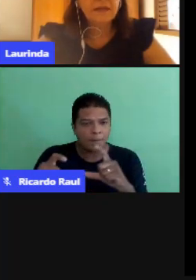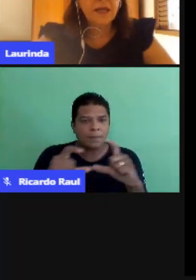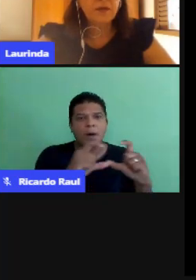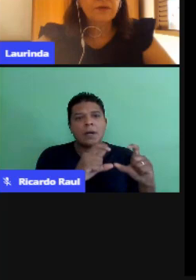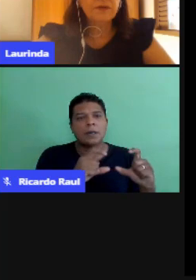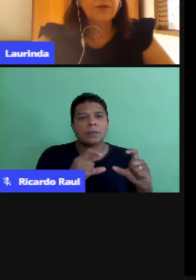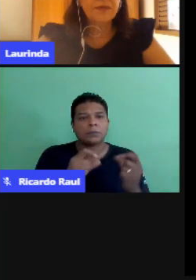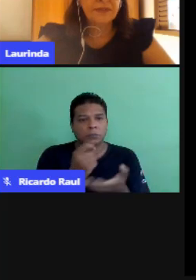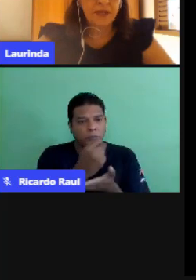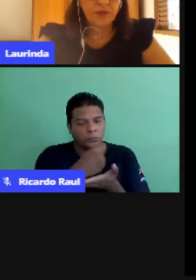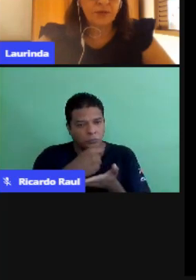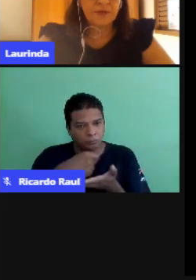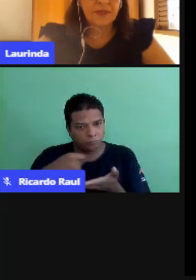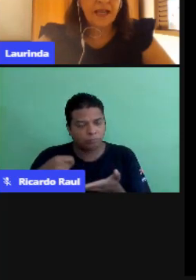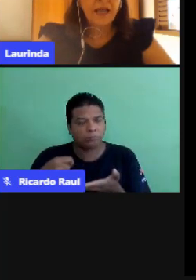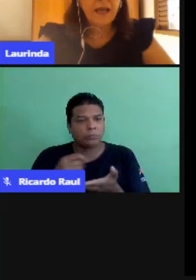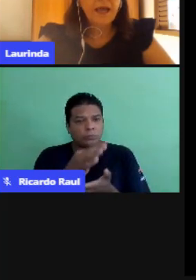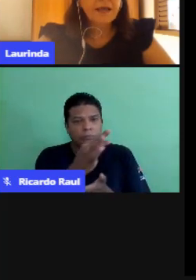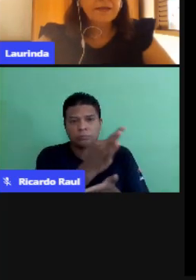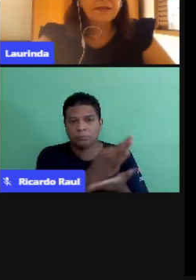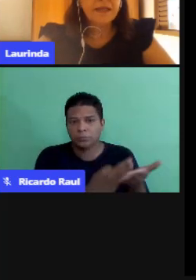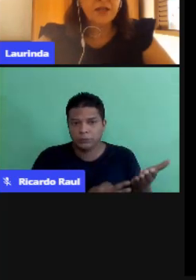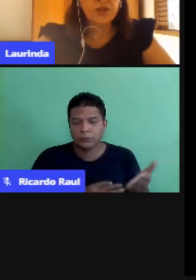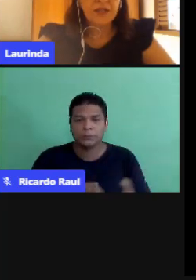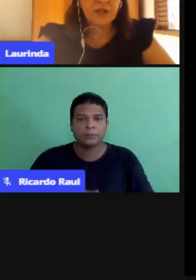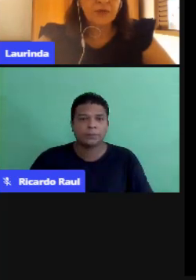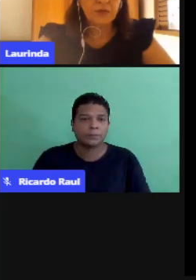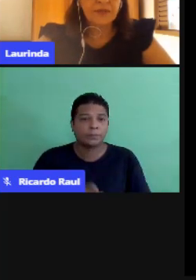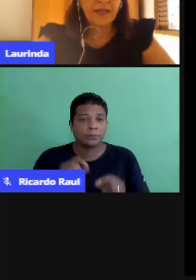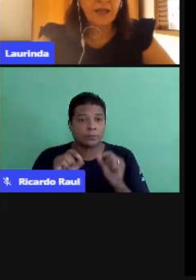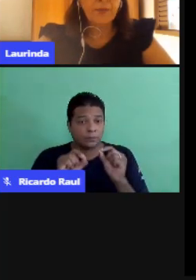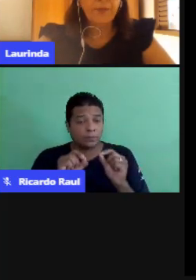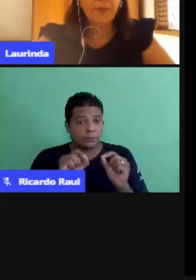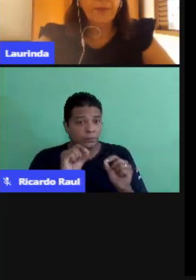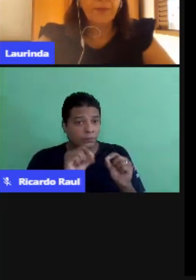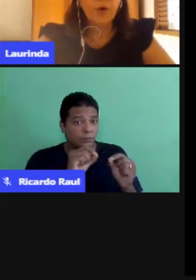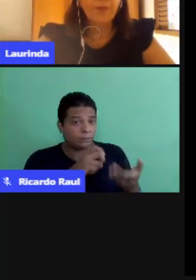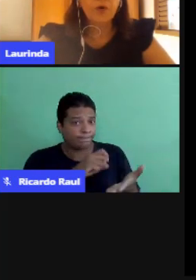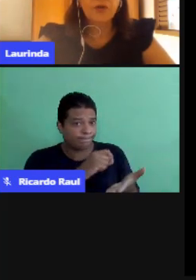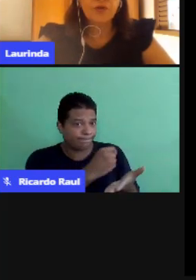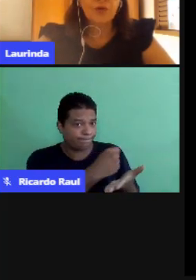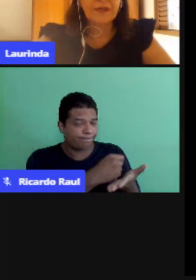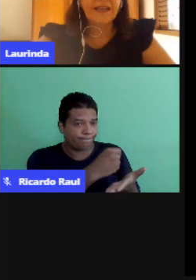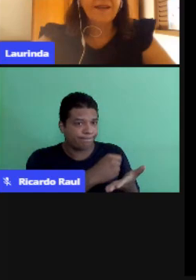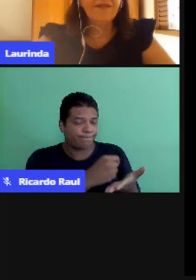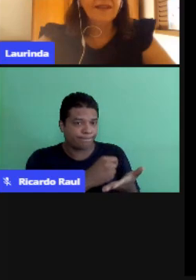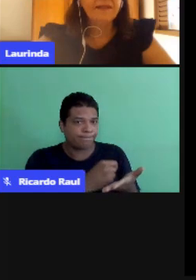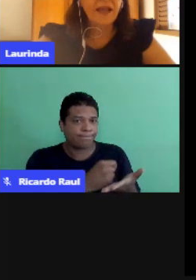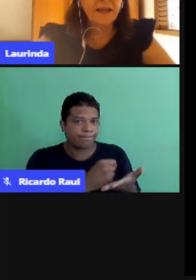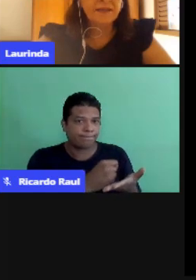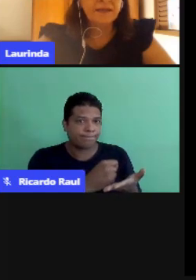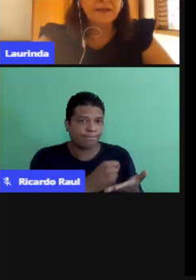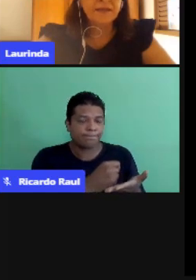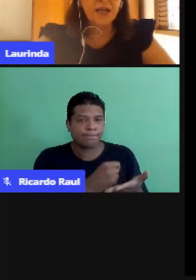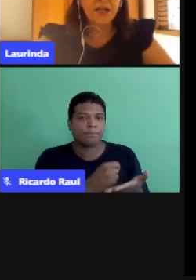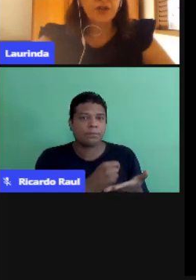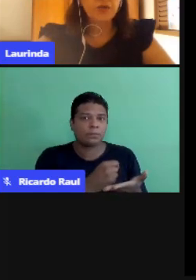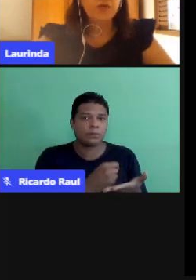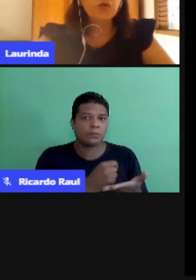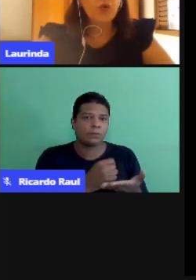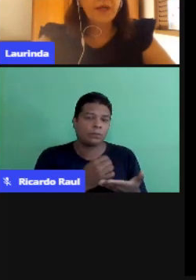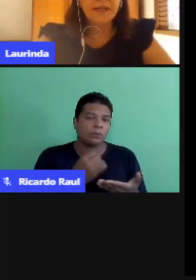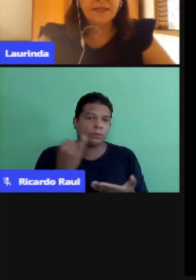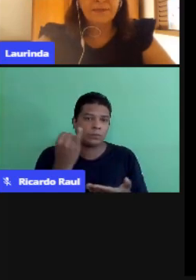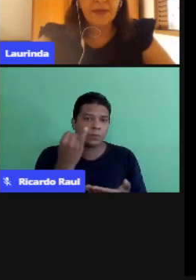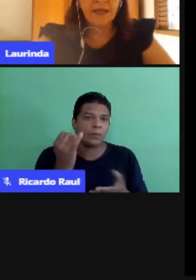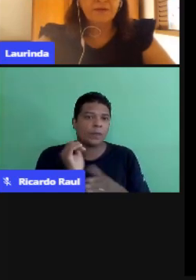os desenhos e os textos. Esses registros, ele proporciona evidências